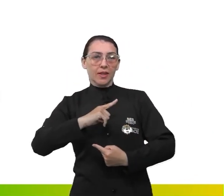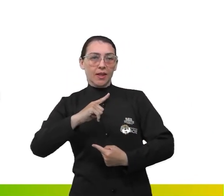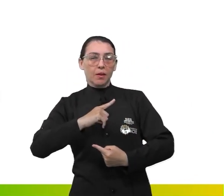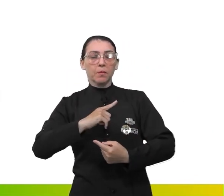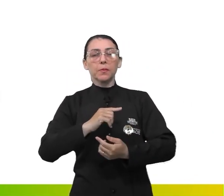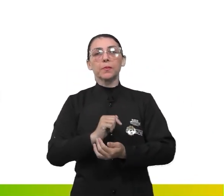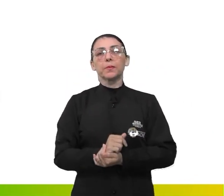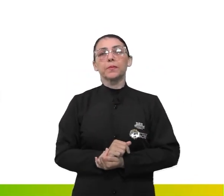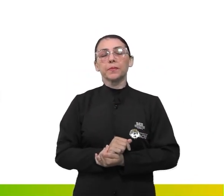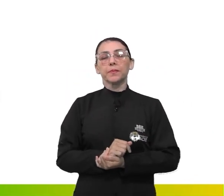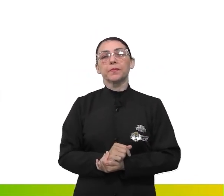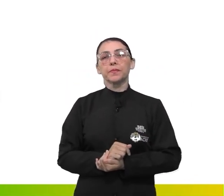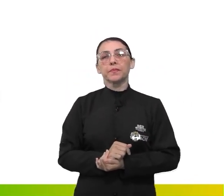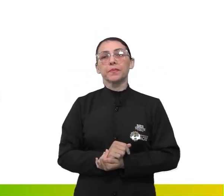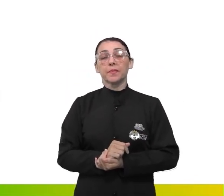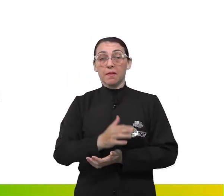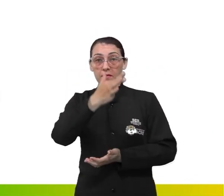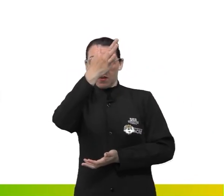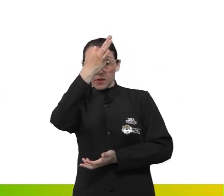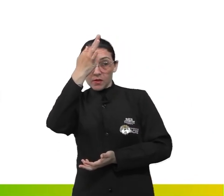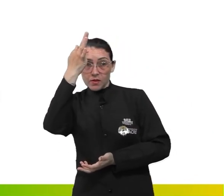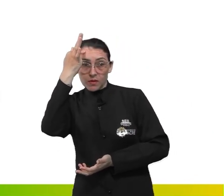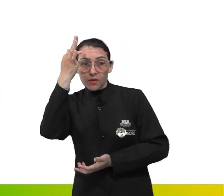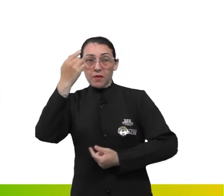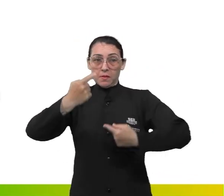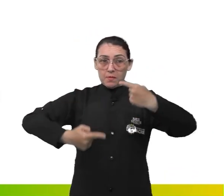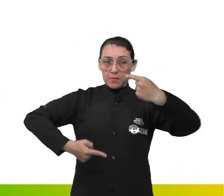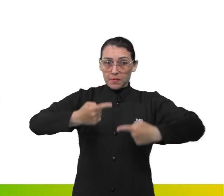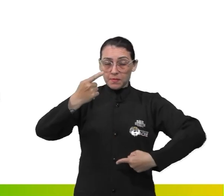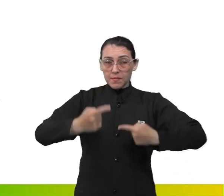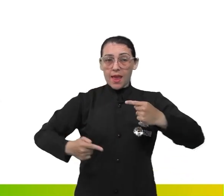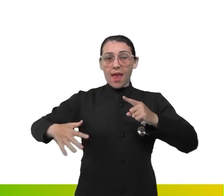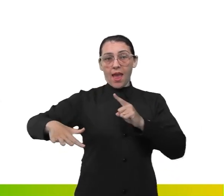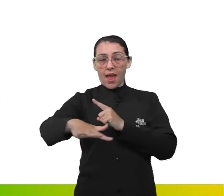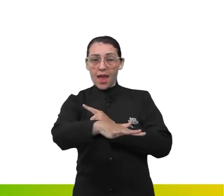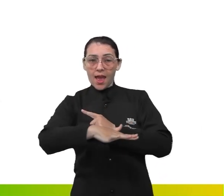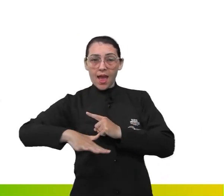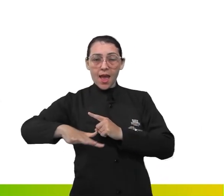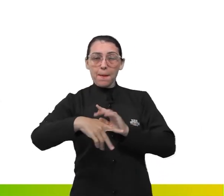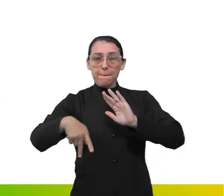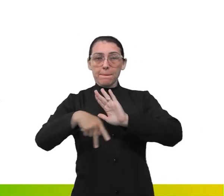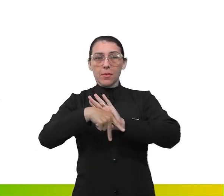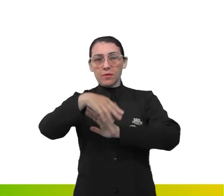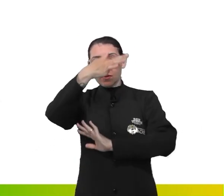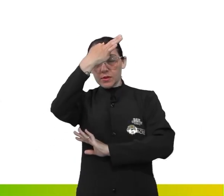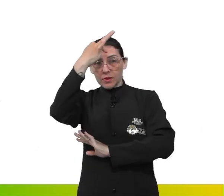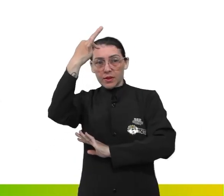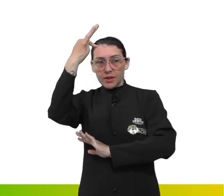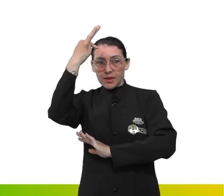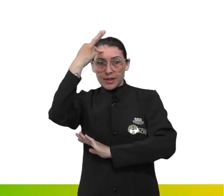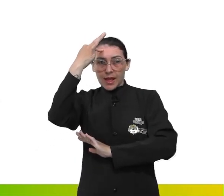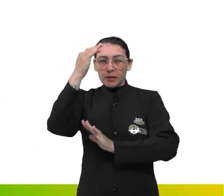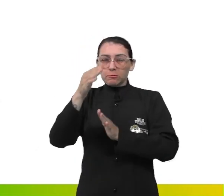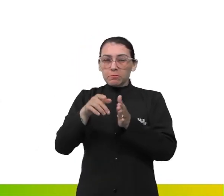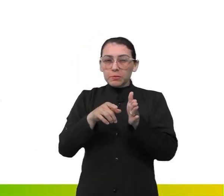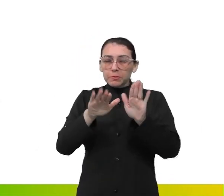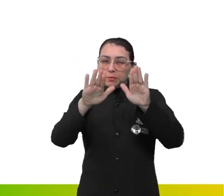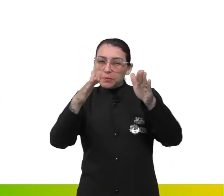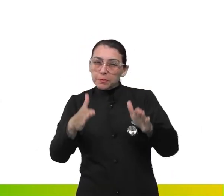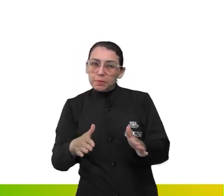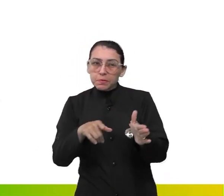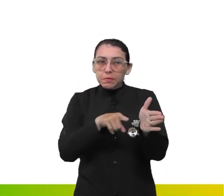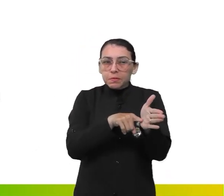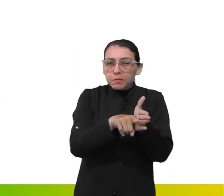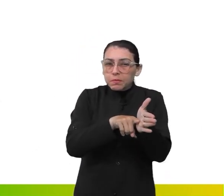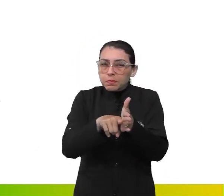seguinte: a filosofia política é a área da filosofia que se dedica a analisar as